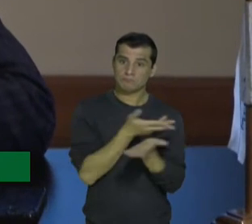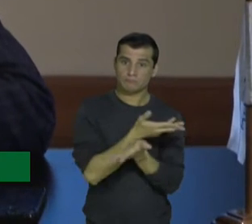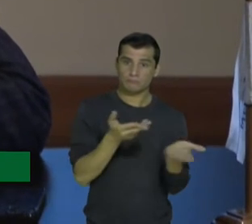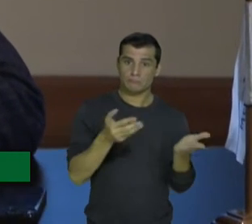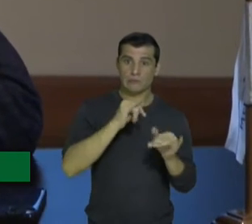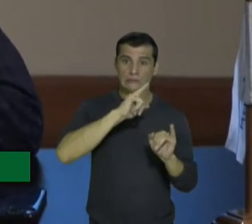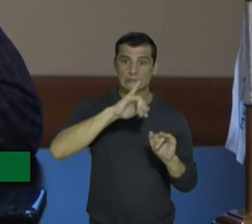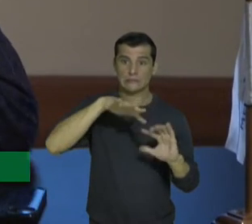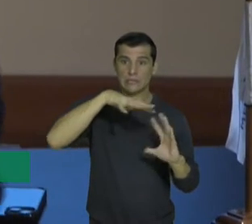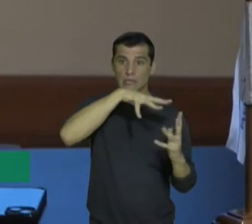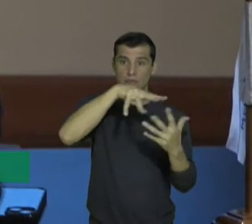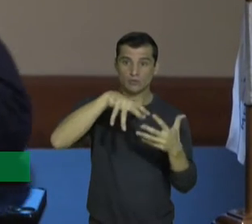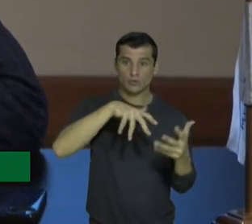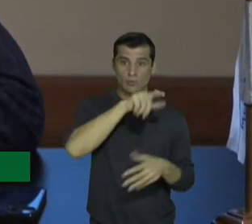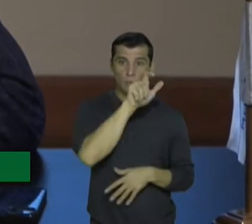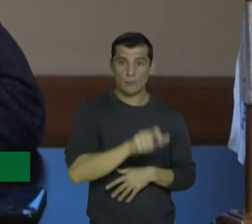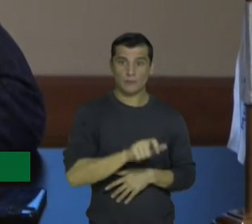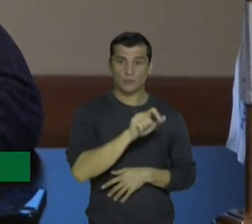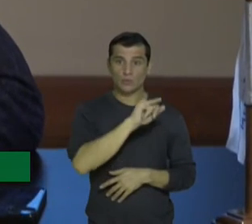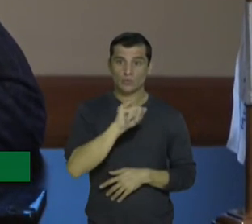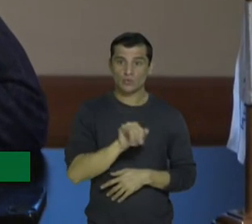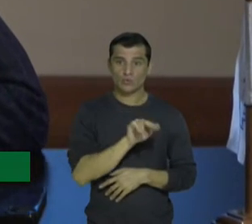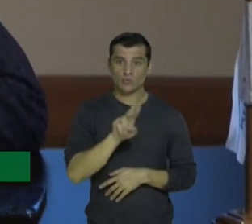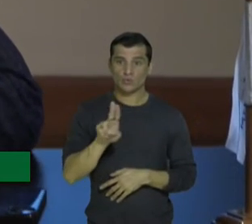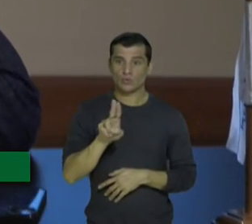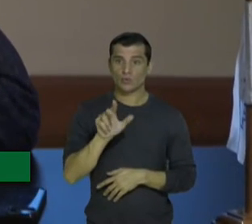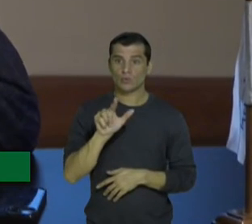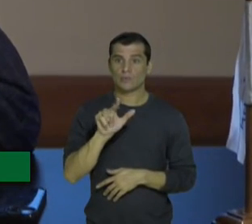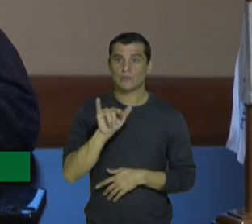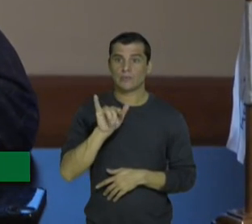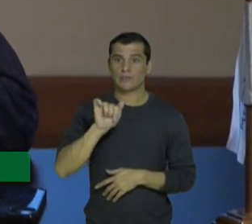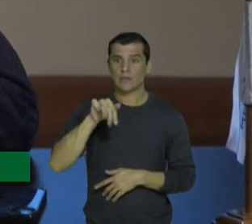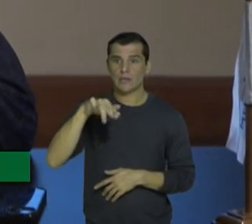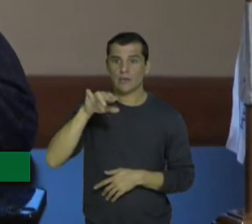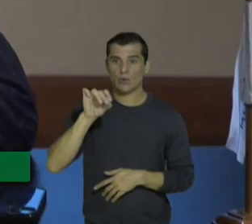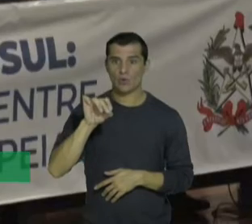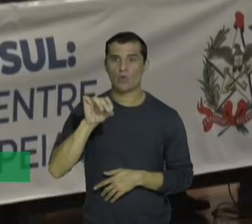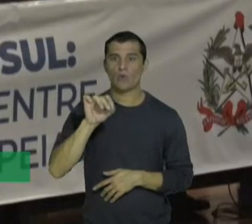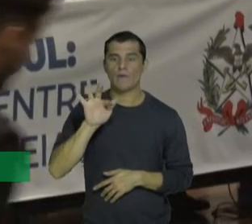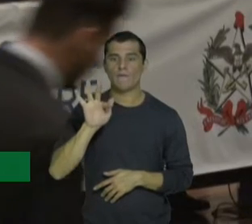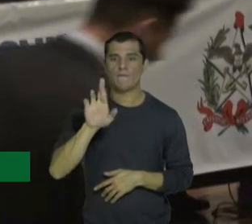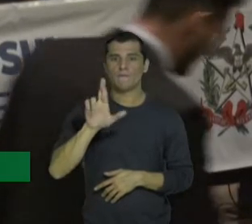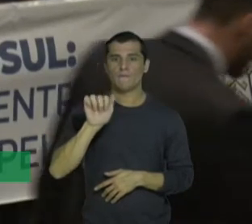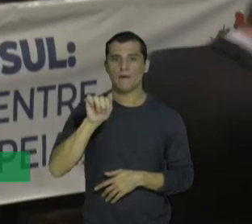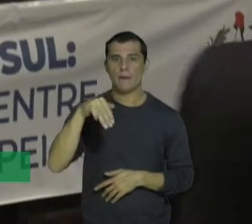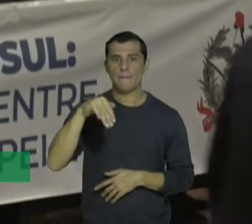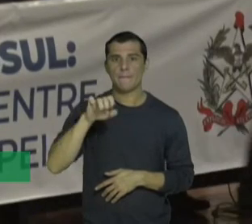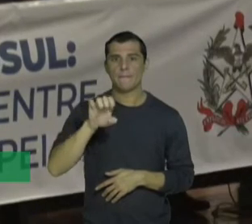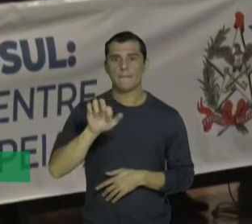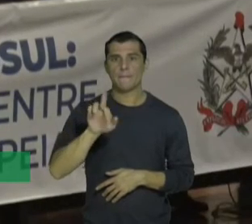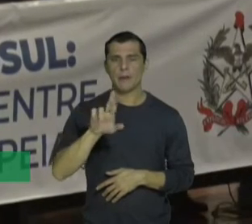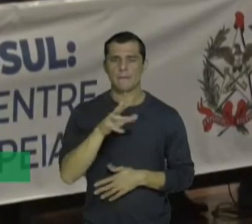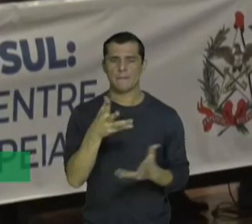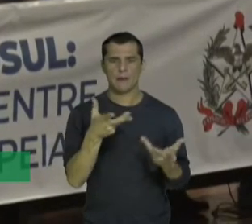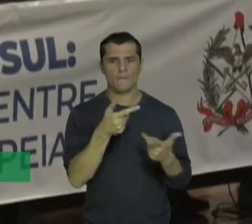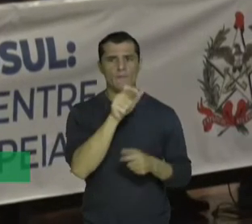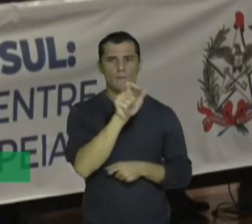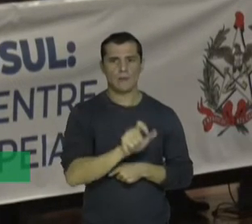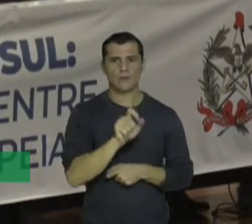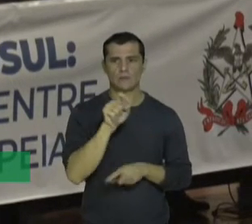frer Eu não sei se eu pronunciei corretamente que eu conheci hoje uma excelente pessoa também queria cumprimentar